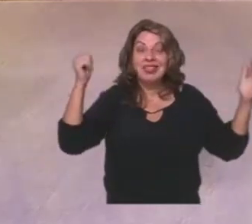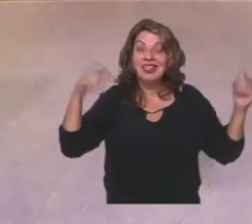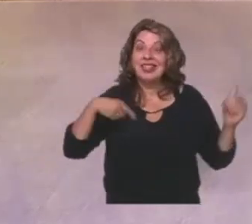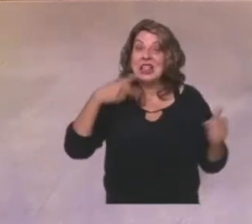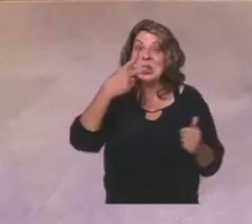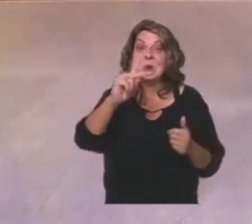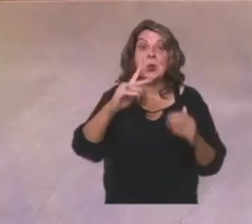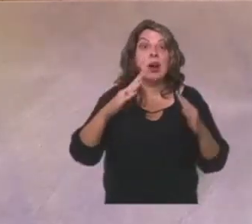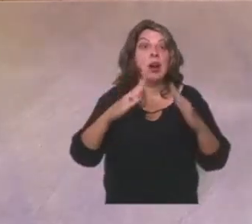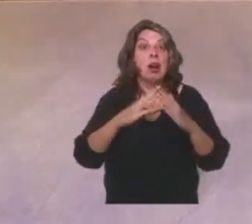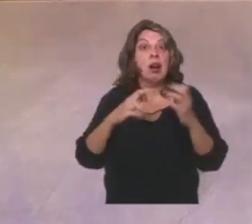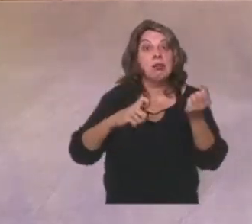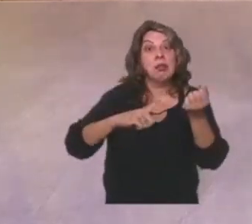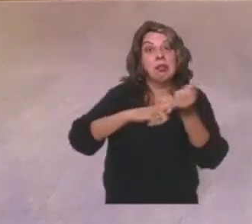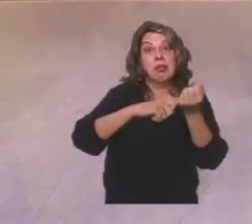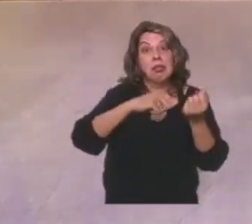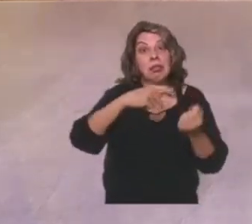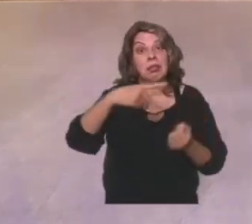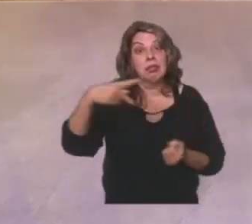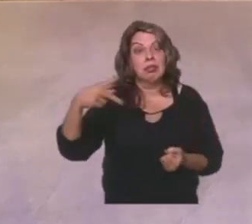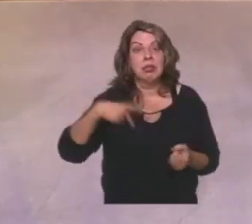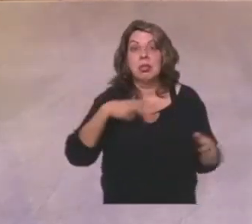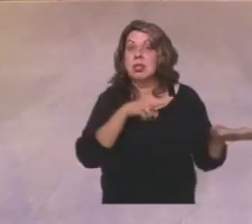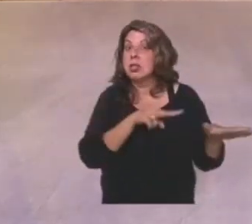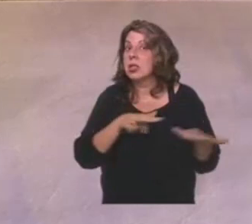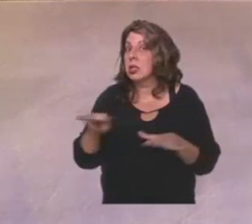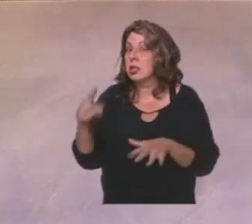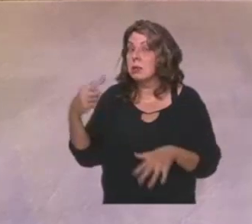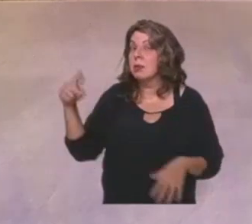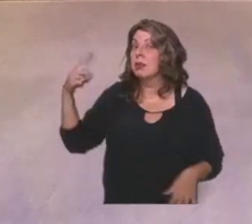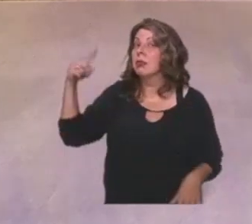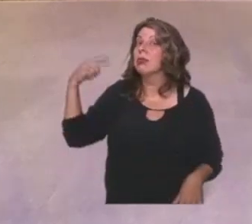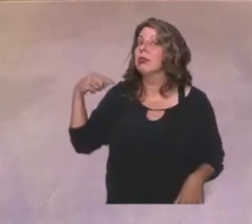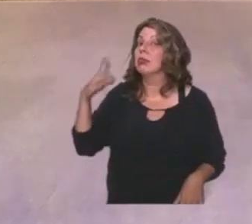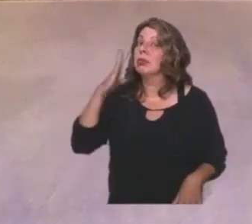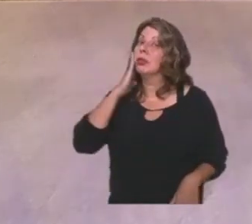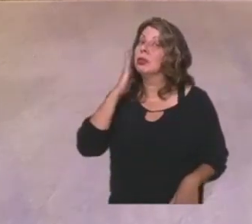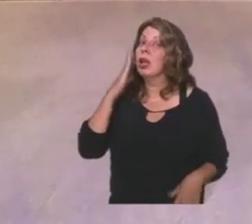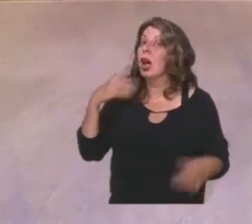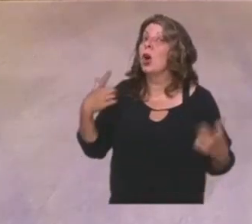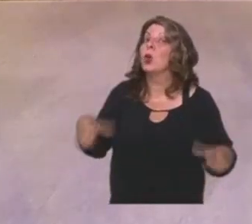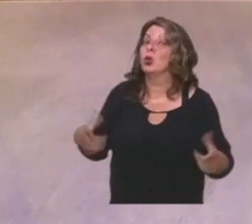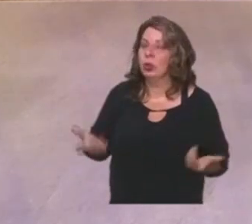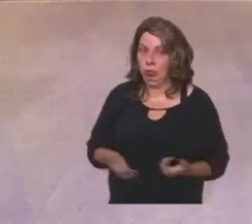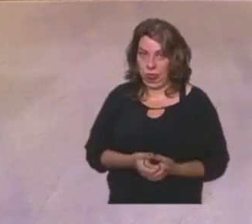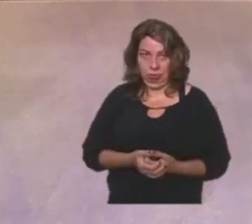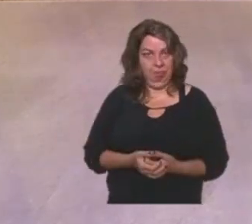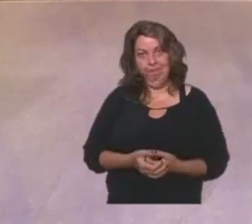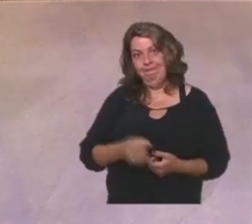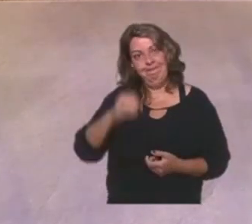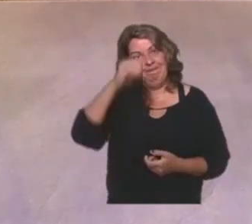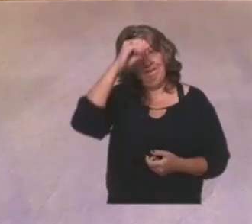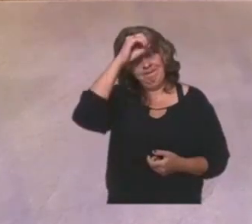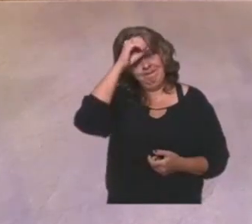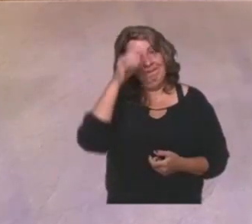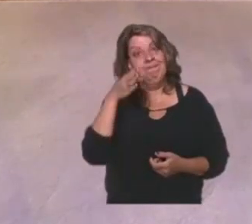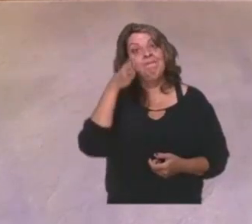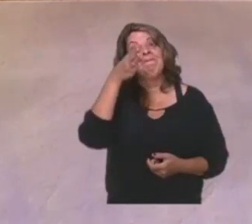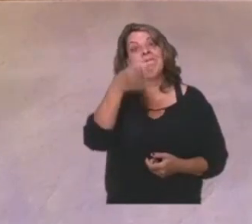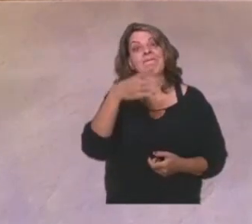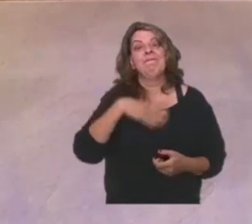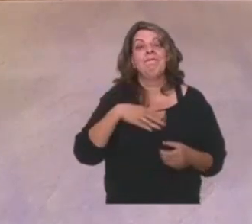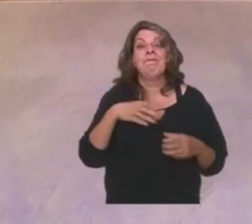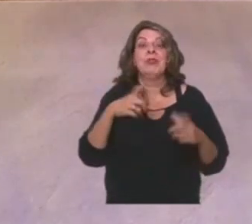na sua casa, né, Júlio? Sucesso demais, semana passada, sabe onde ele foi? A gente vai saber agora, porque a gente fica sem saber, né? Ele foi até a terra